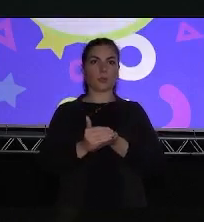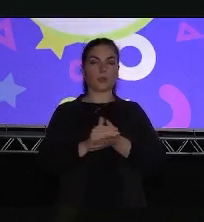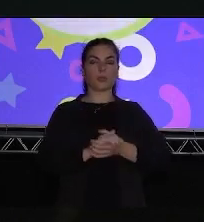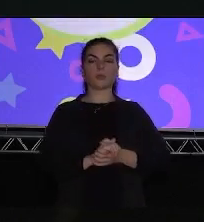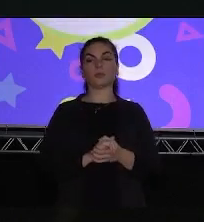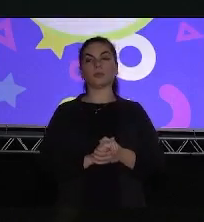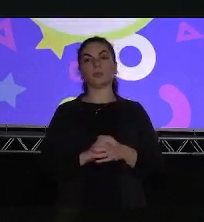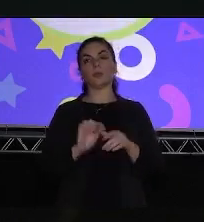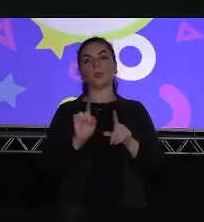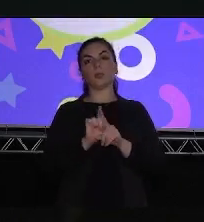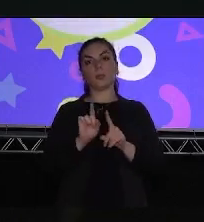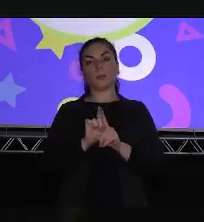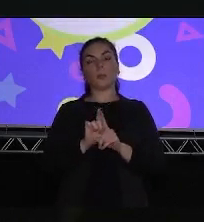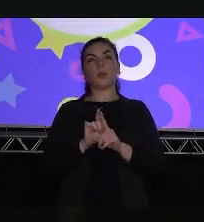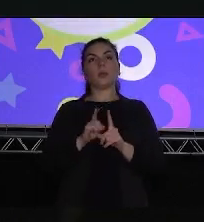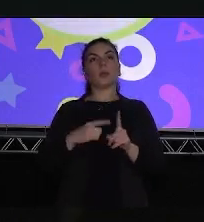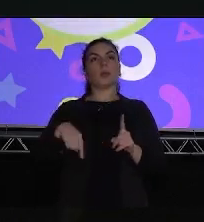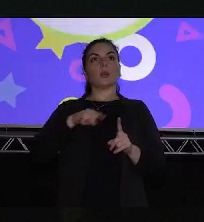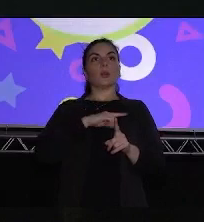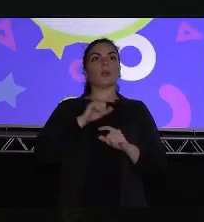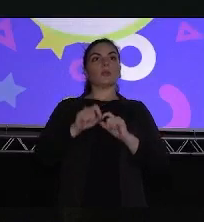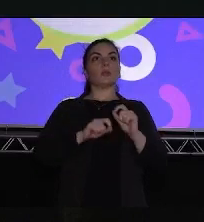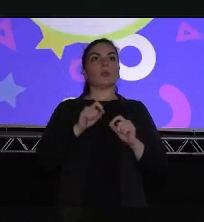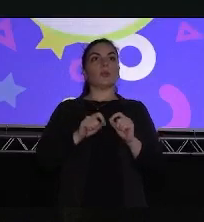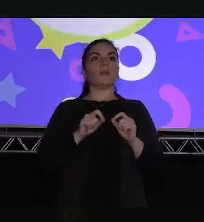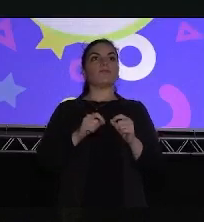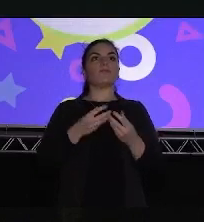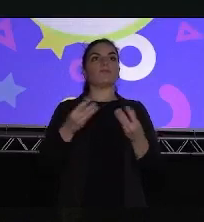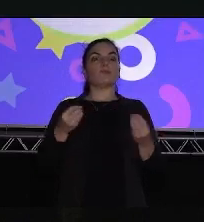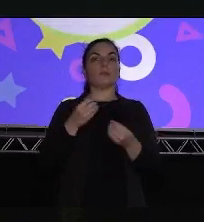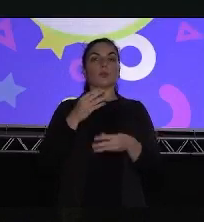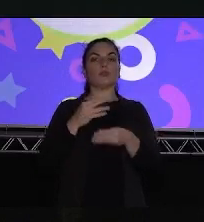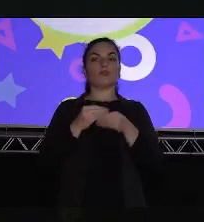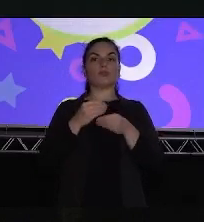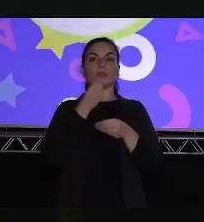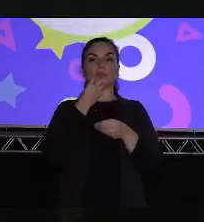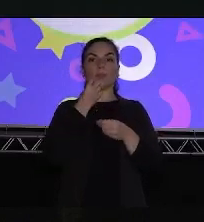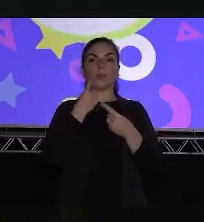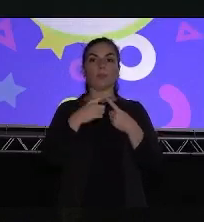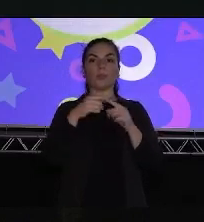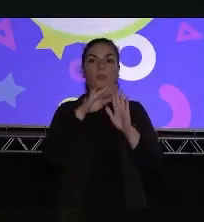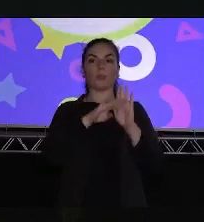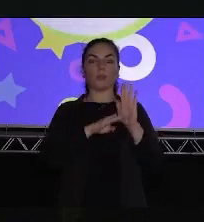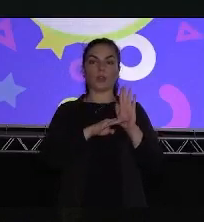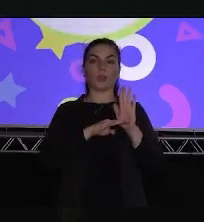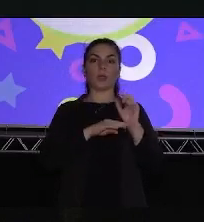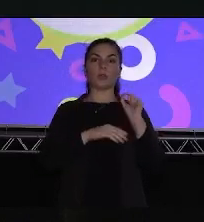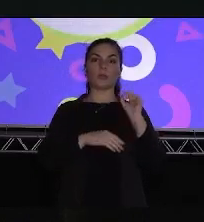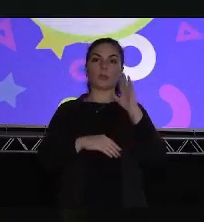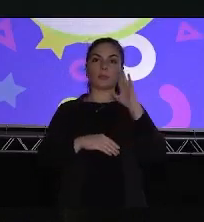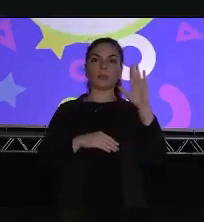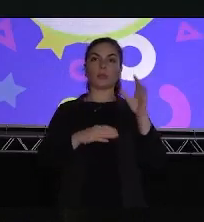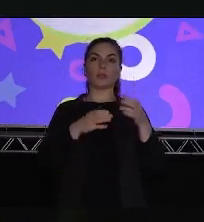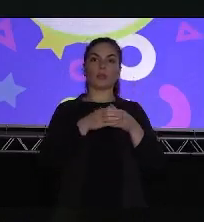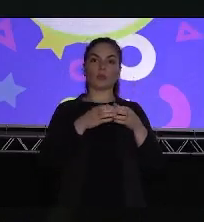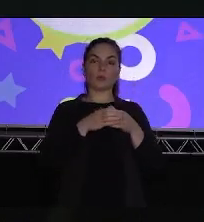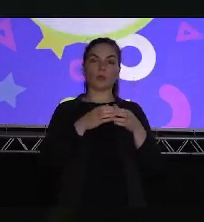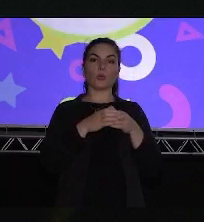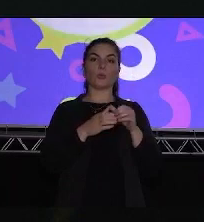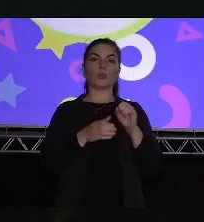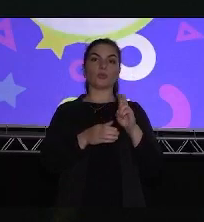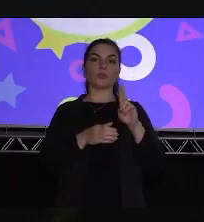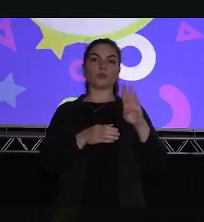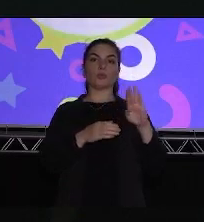A gente também era mandatório para nós e compulsório que fosse um programa prioritário para grupos subrepresentados